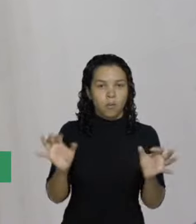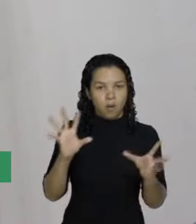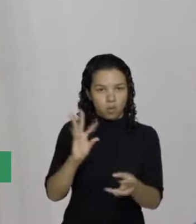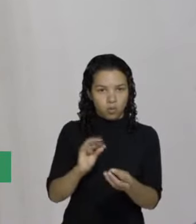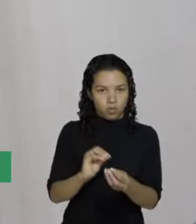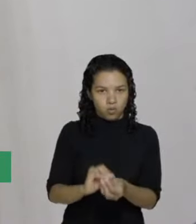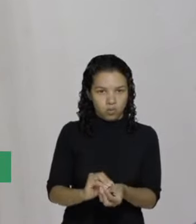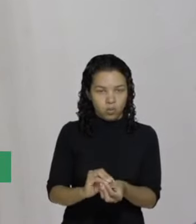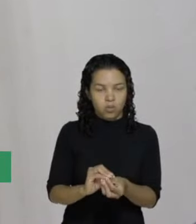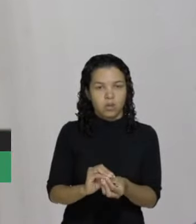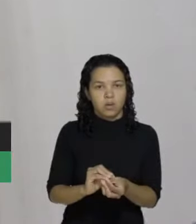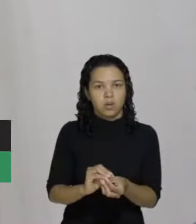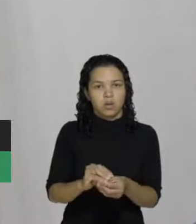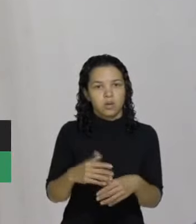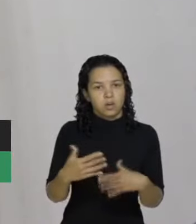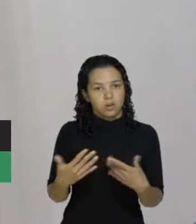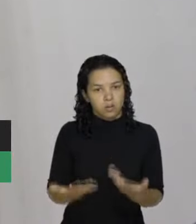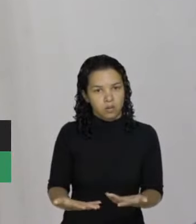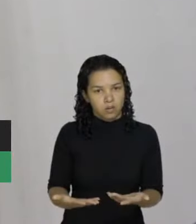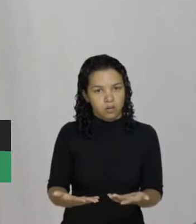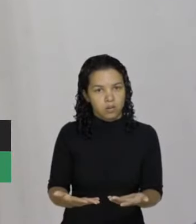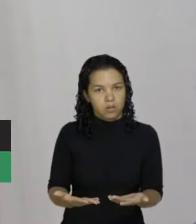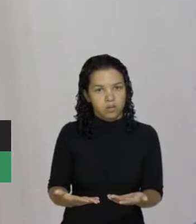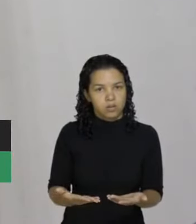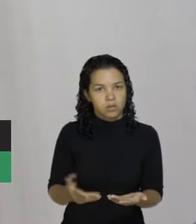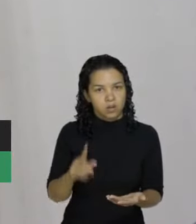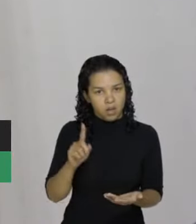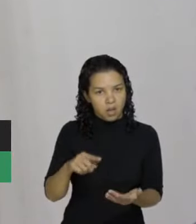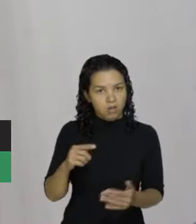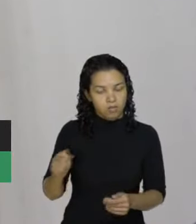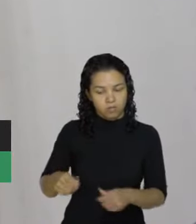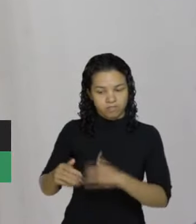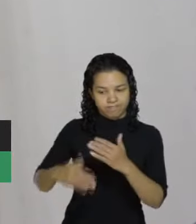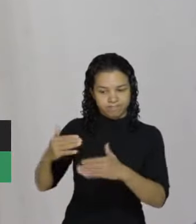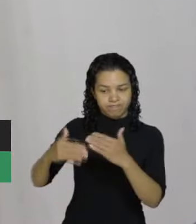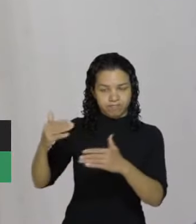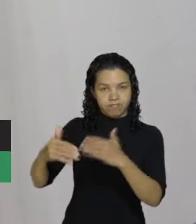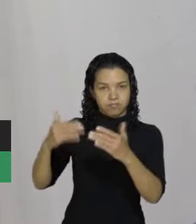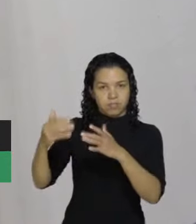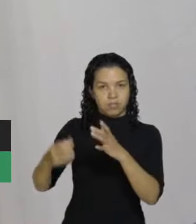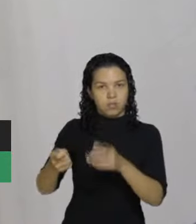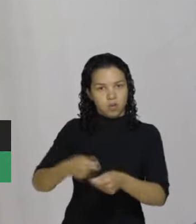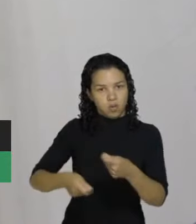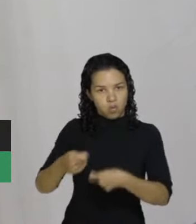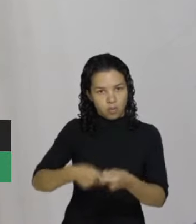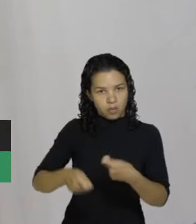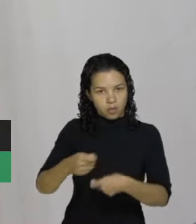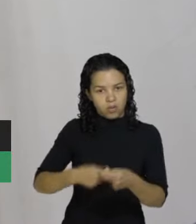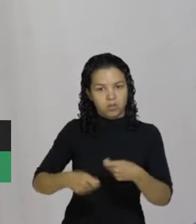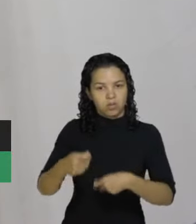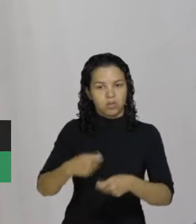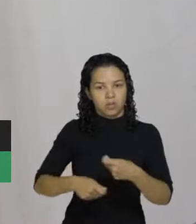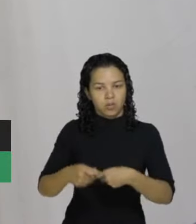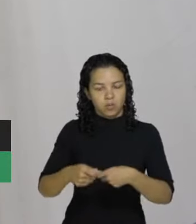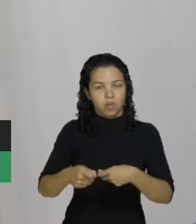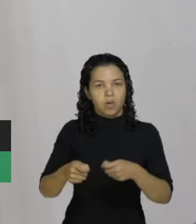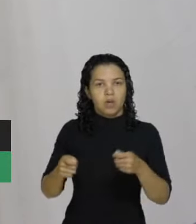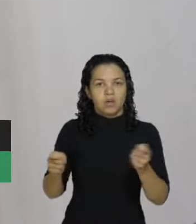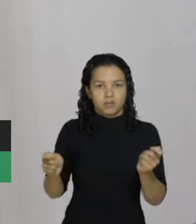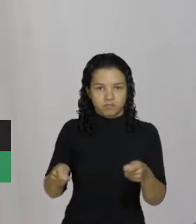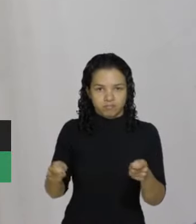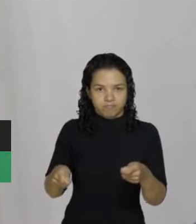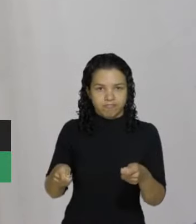senhores deputados, eu creio que é um fator de crescimento da nossa economia, vale a pena todo o investimento e parabenizar a IPAGRE, a